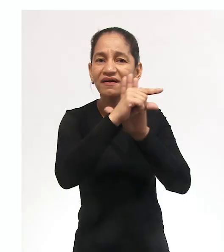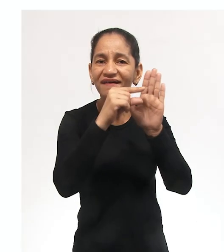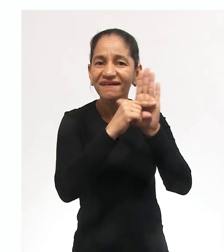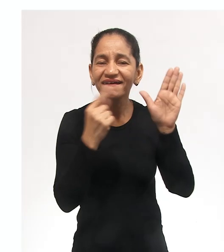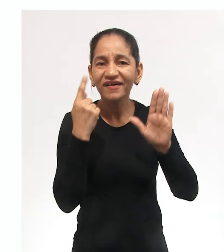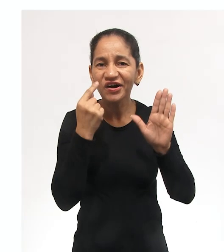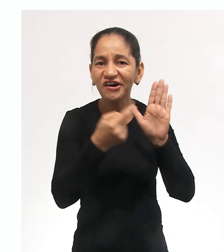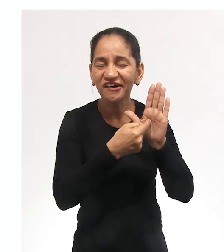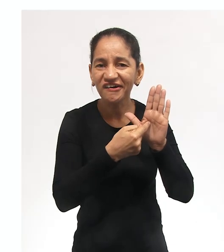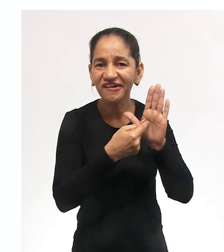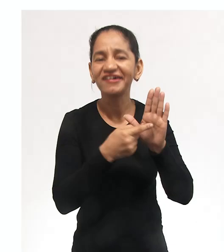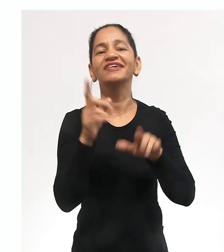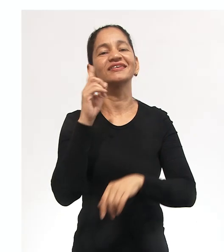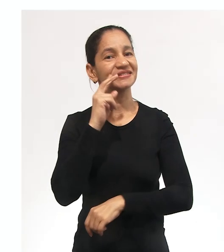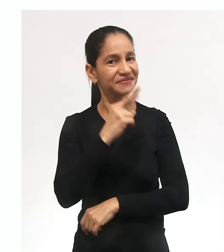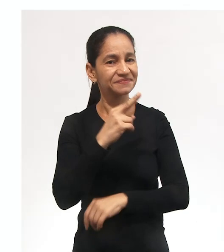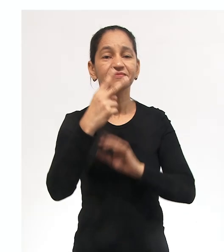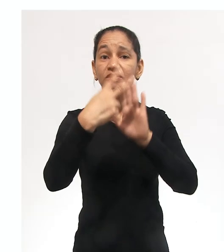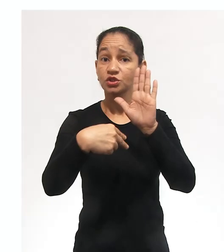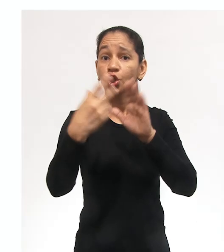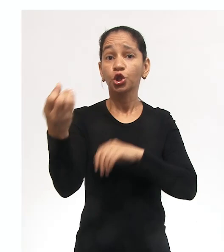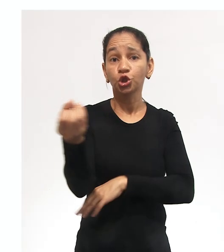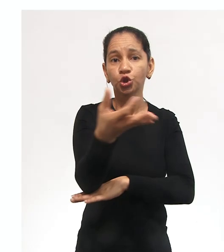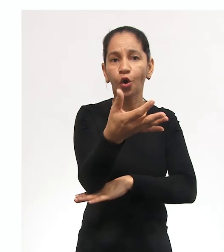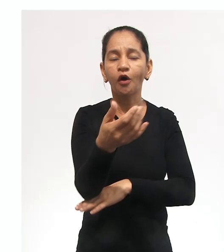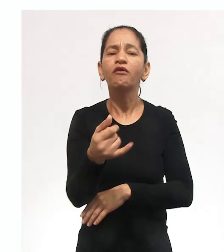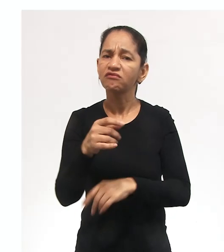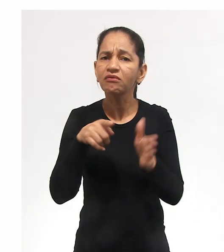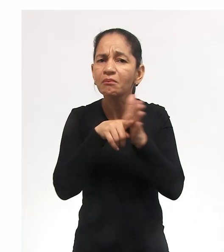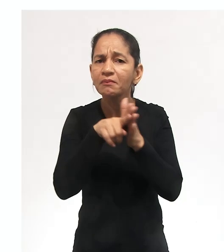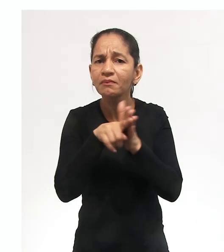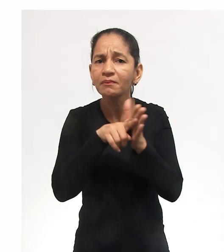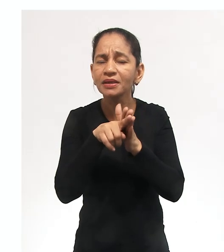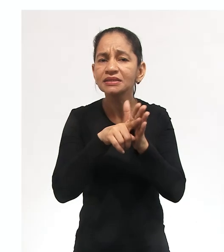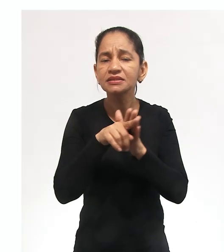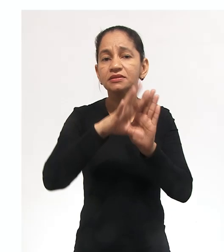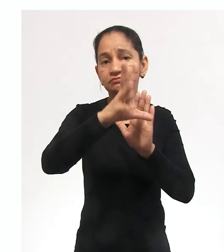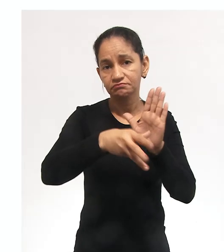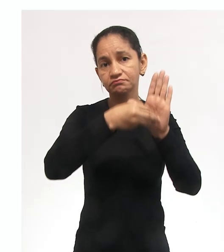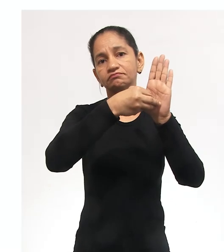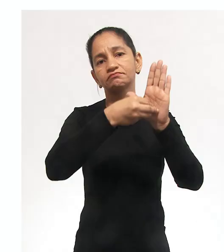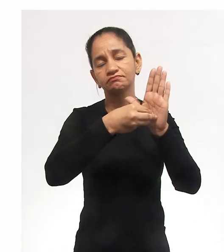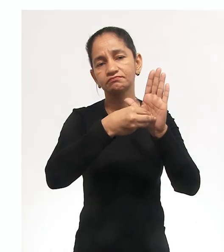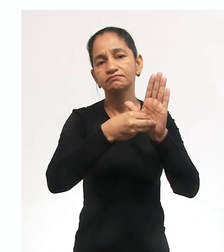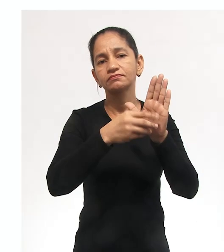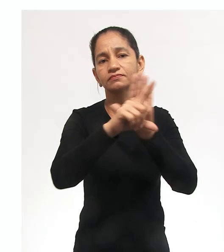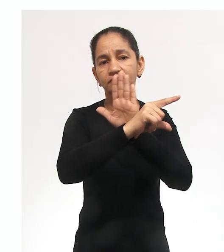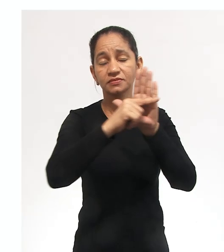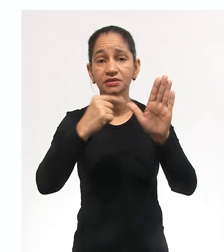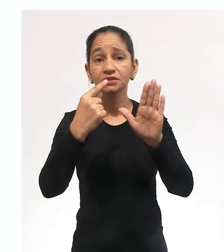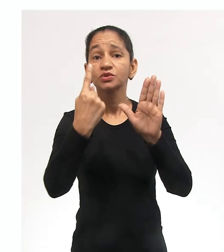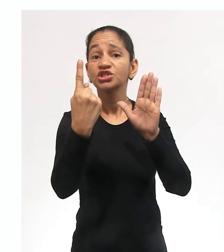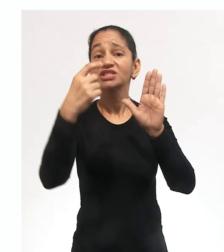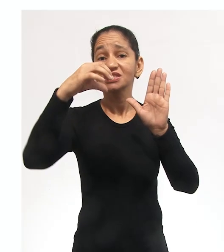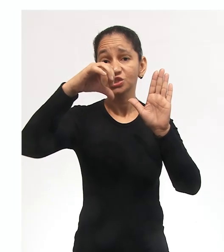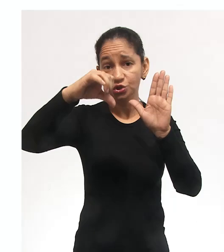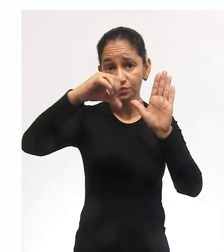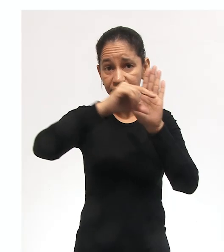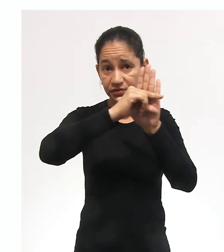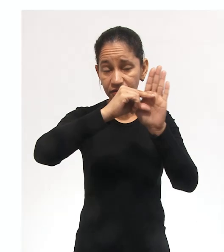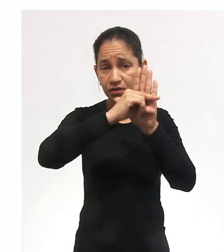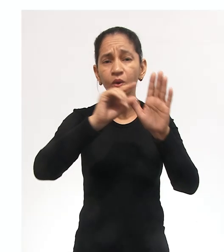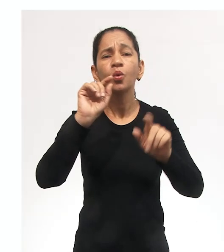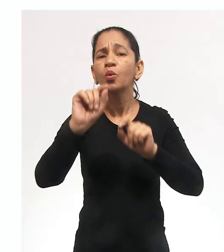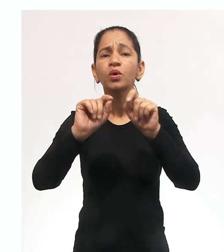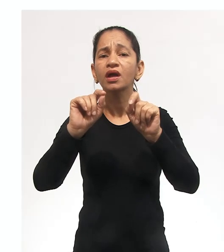né, essa nova referência aqui para a gente. Tá? É uma leitura complementar lá do capítulo 19. Né? O que